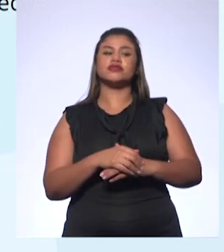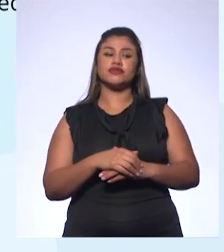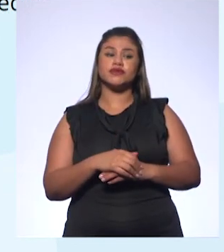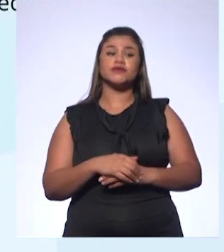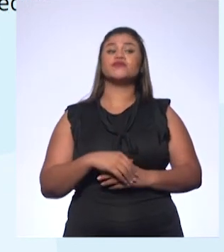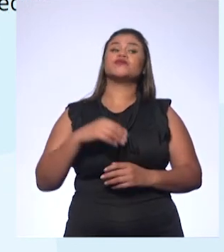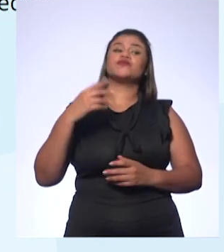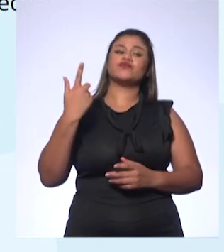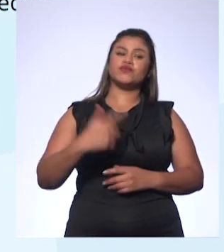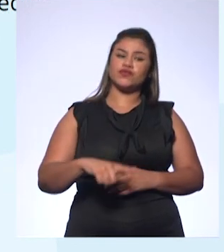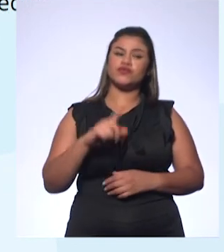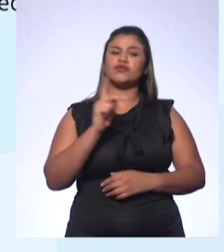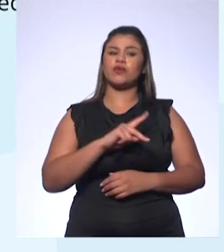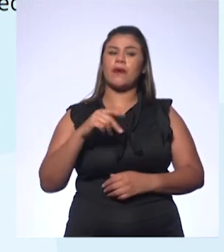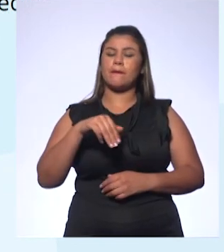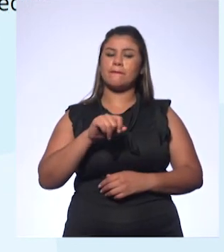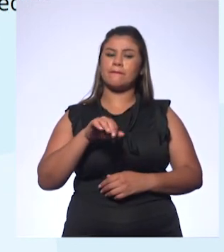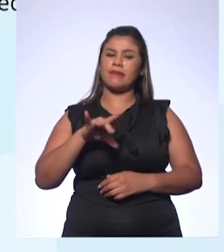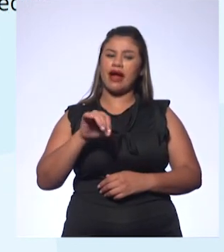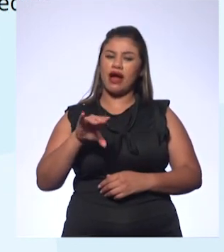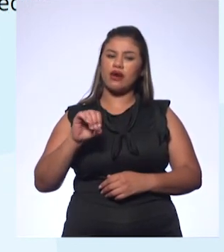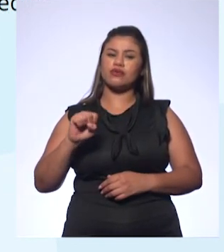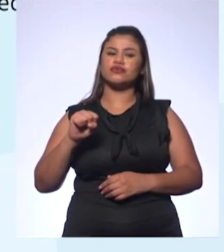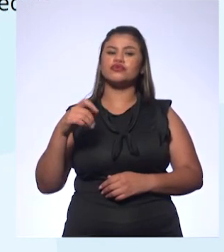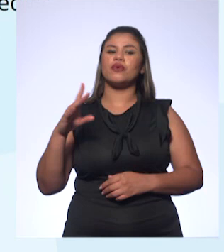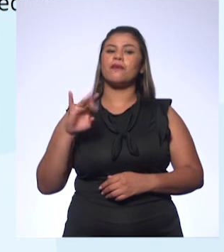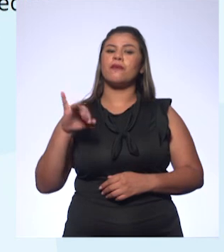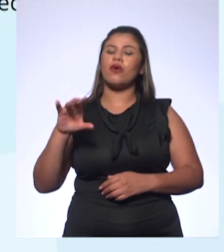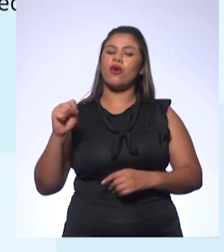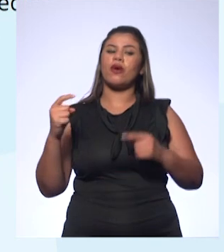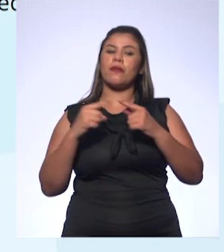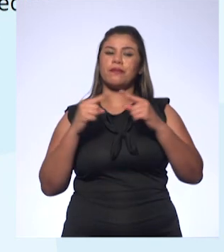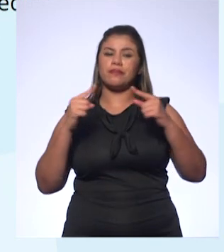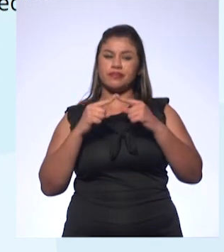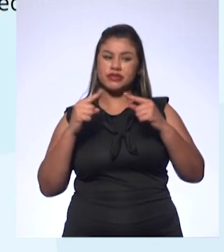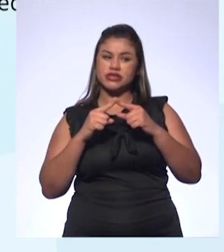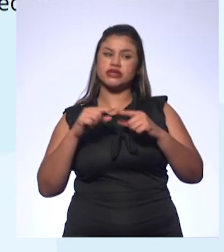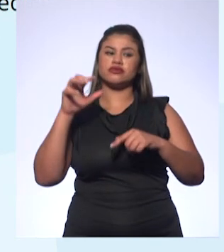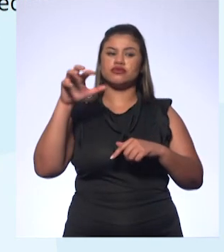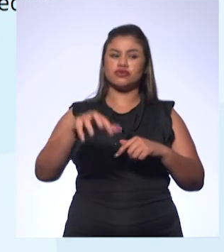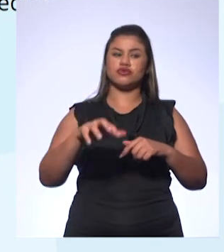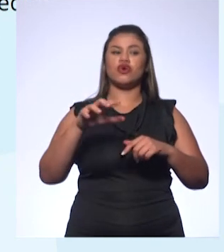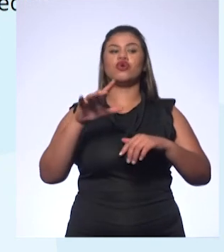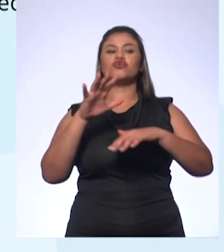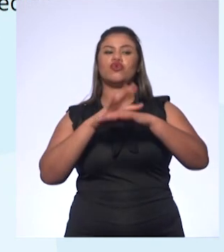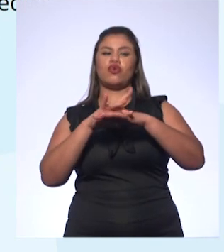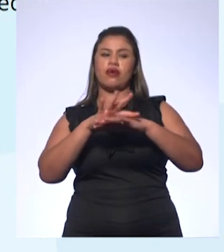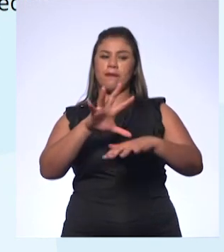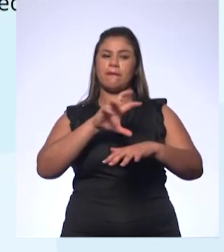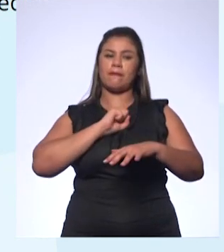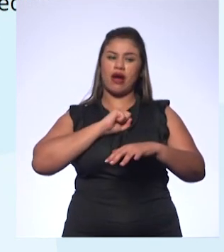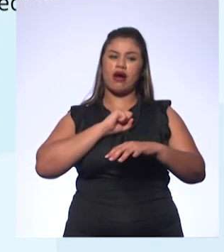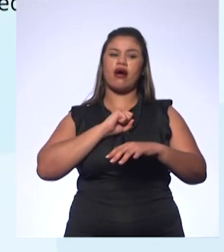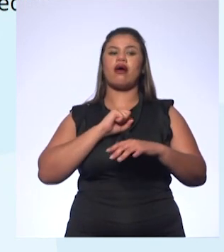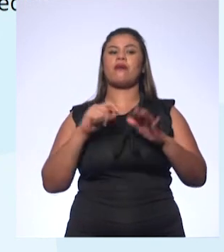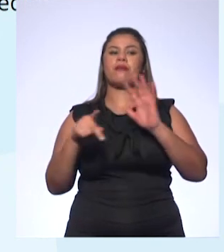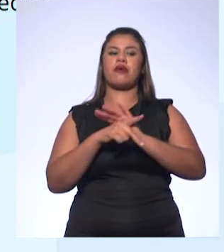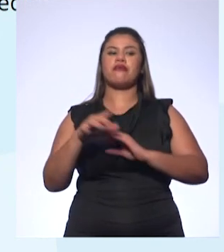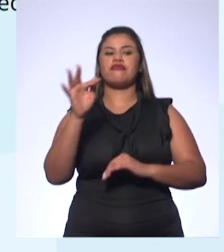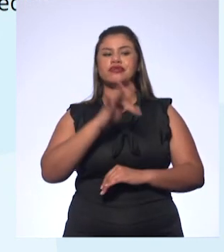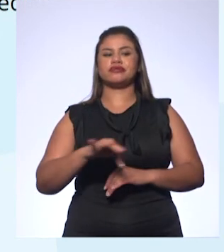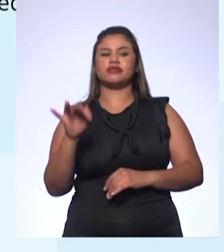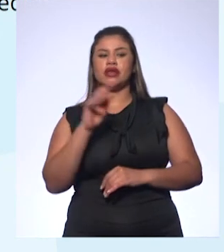professor Marcos Boulos, do Departamento de Doenças Infecciosas e Parasitárias da Faculdade de Medicina da